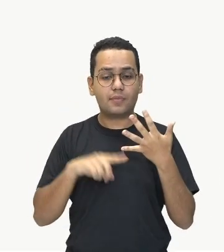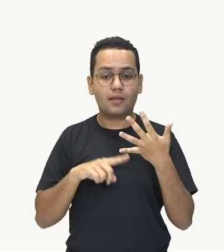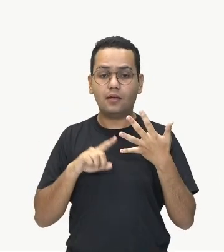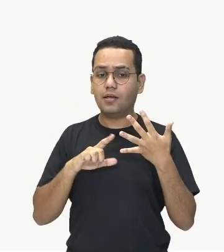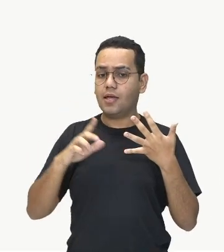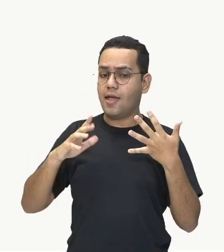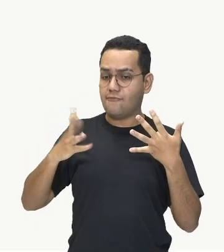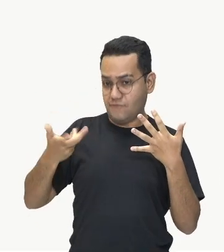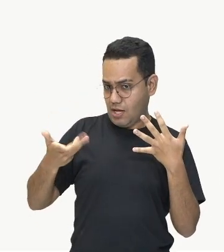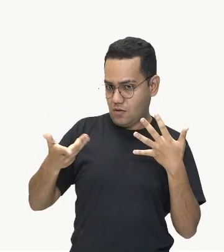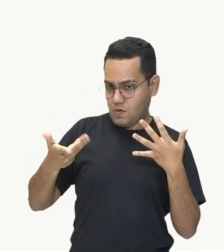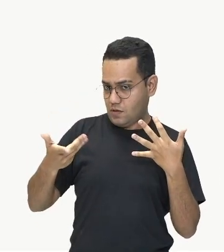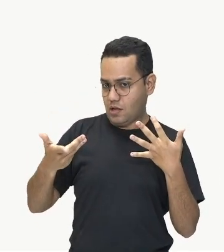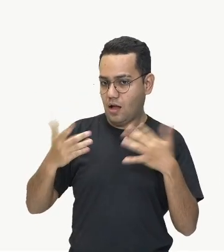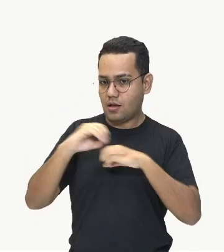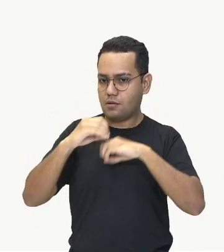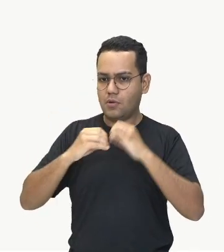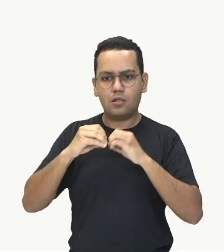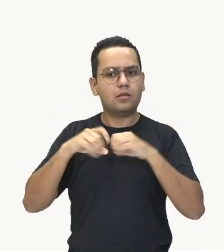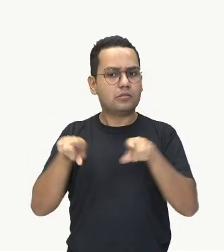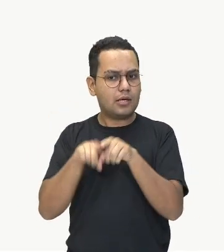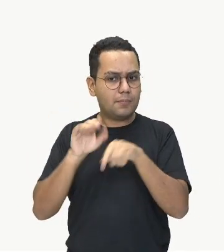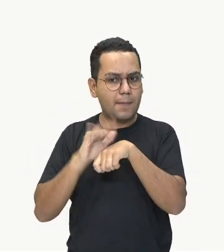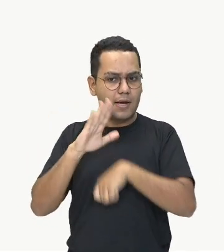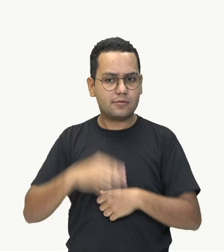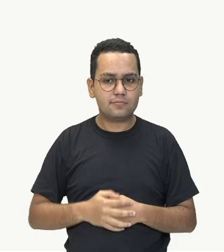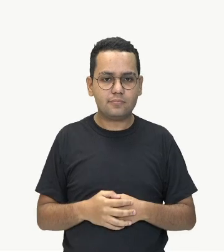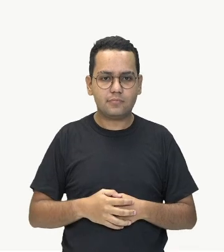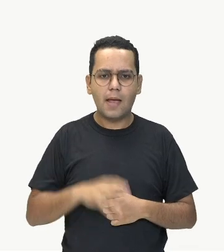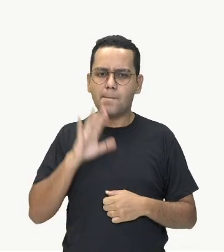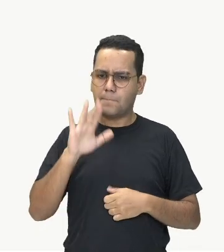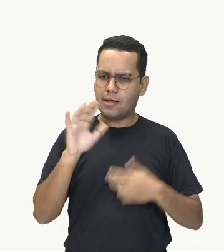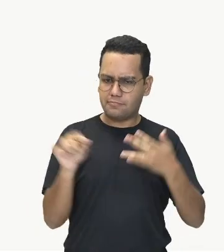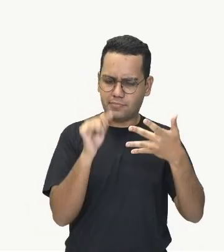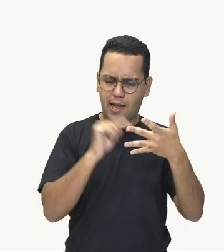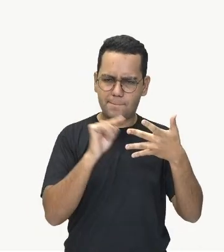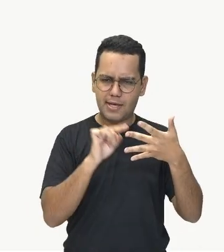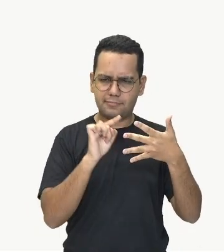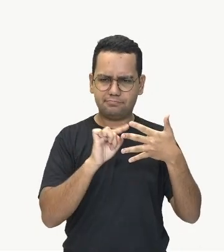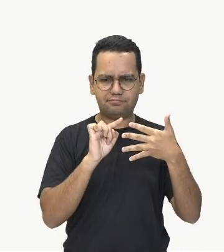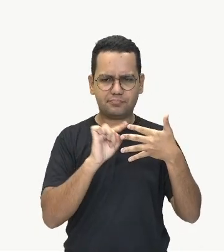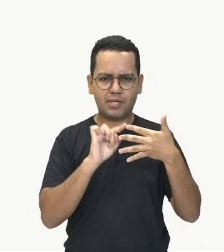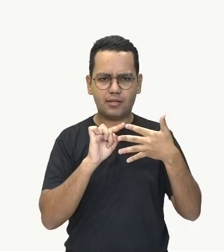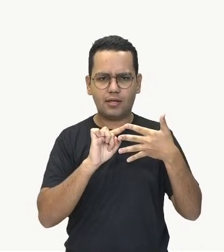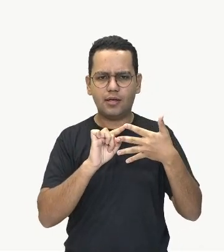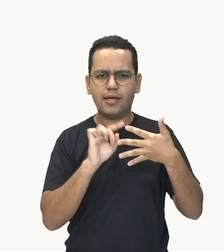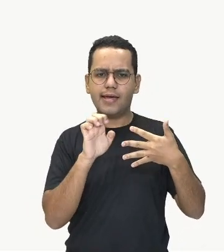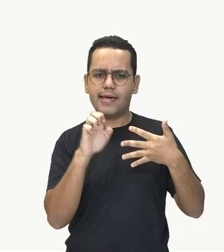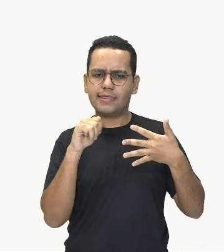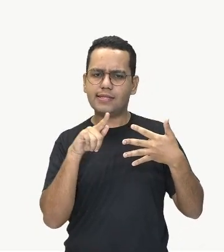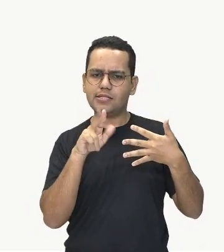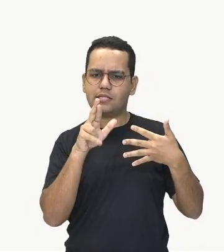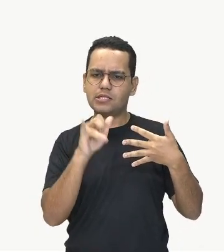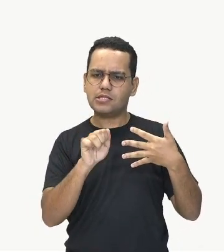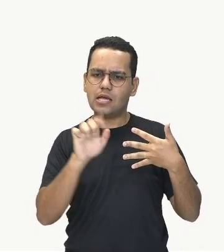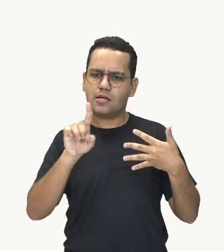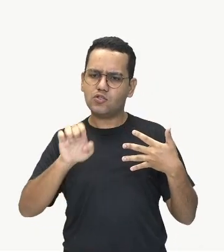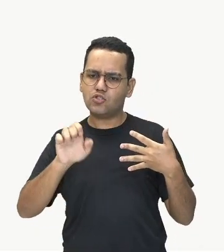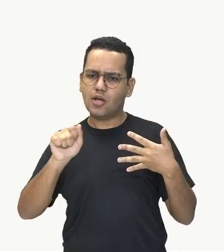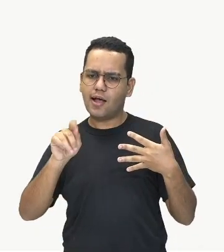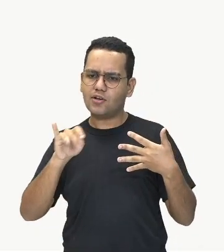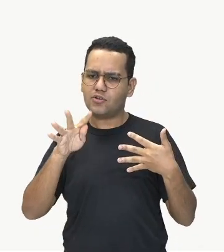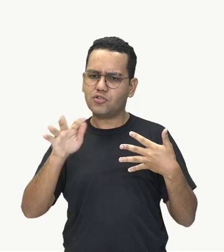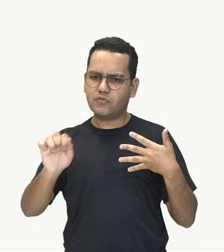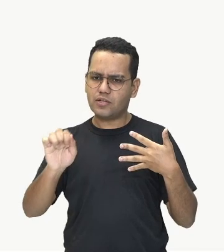ah Professor Então quer dizer que a energia ativação não vai aumentar não ela não vai aumentar tá então quando a